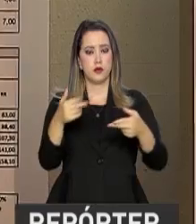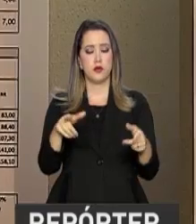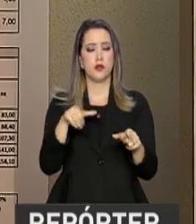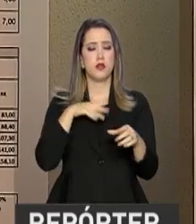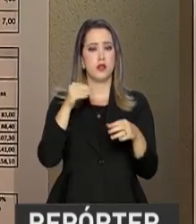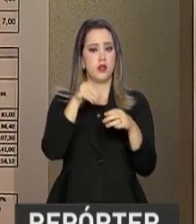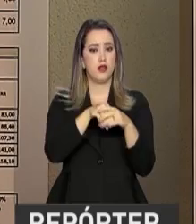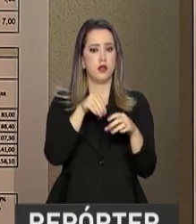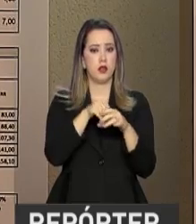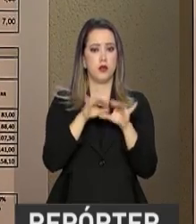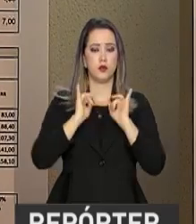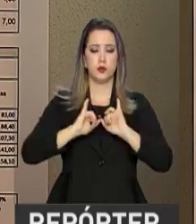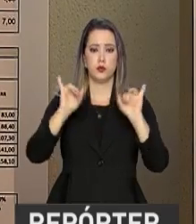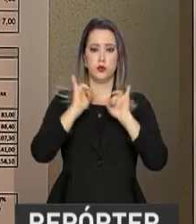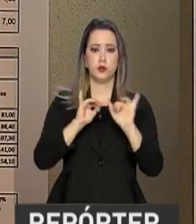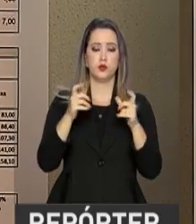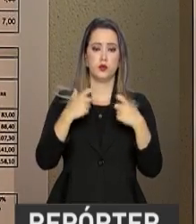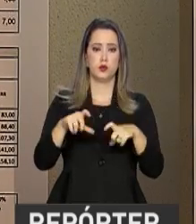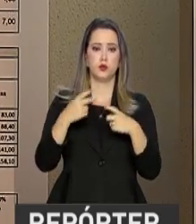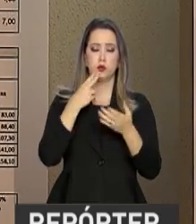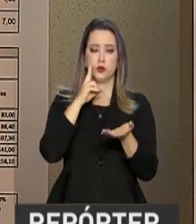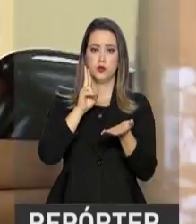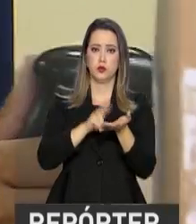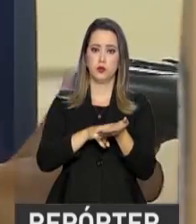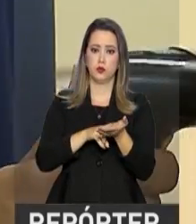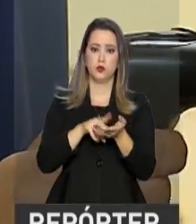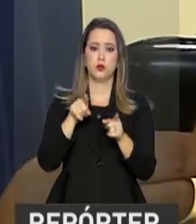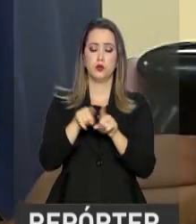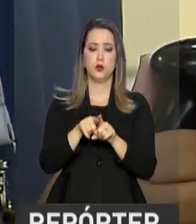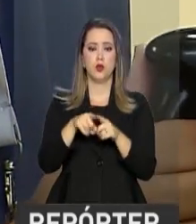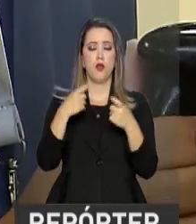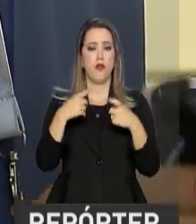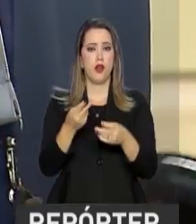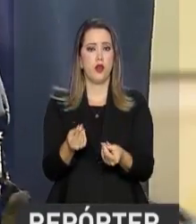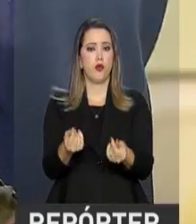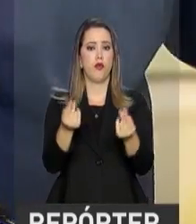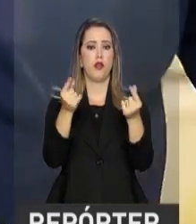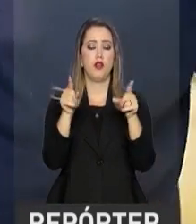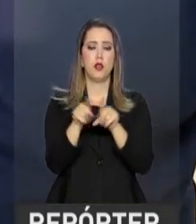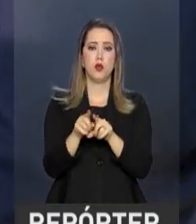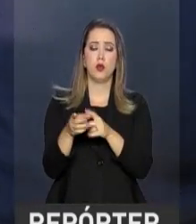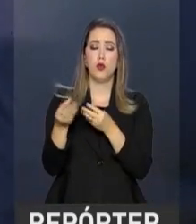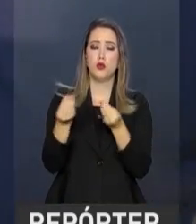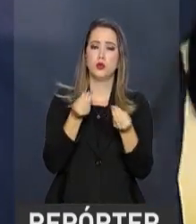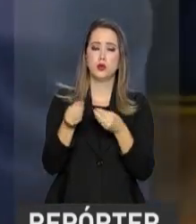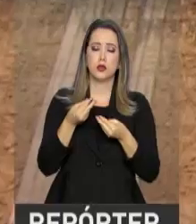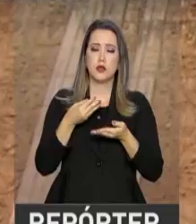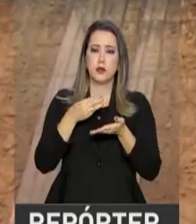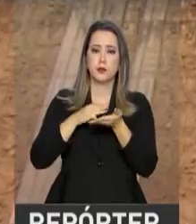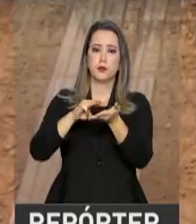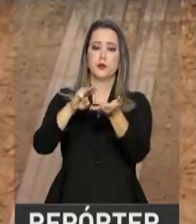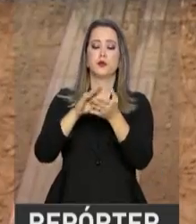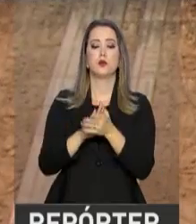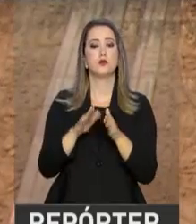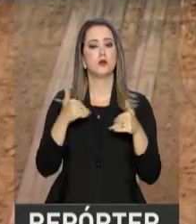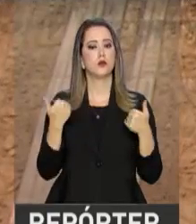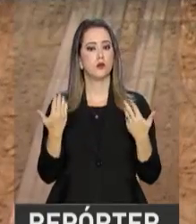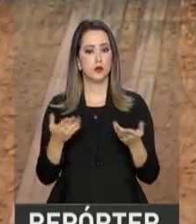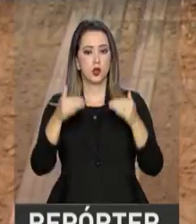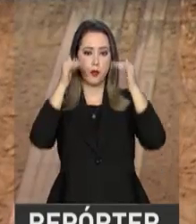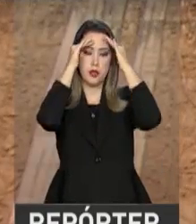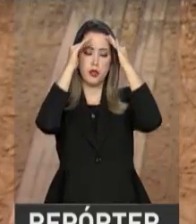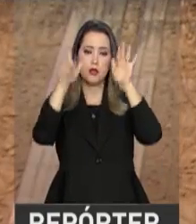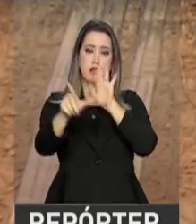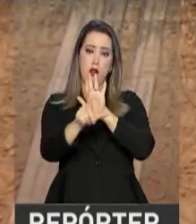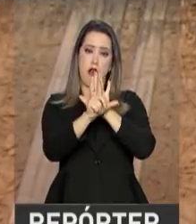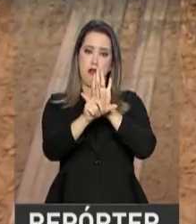disponível na agência dos correios indicando o valor do que está sendo enviado a medida cumpre uma